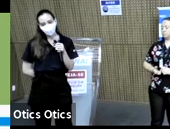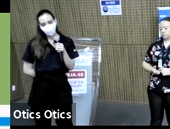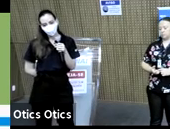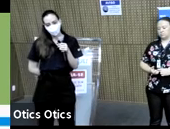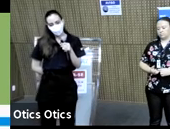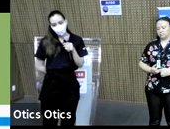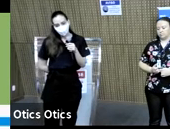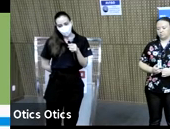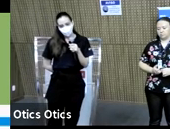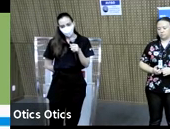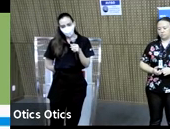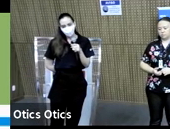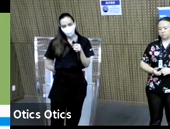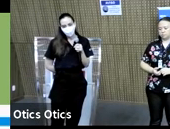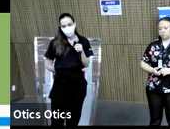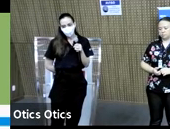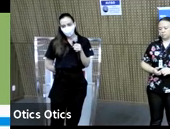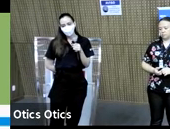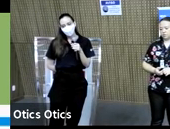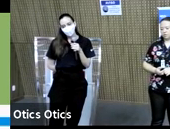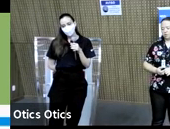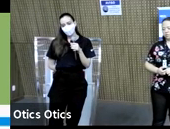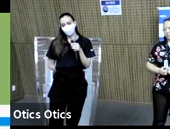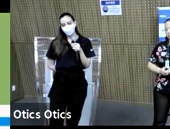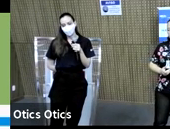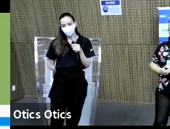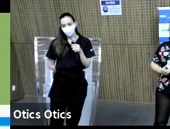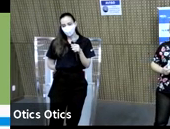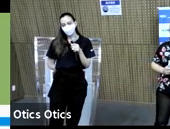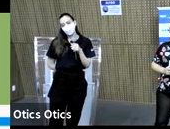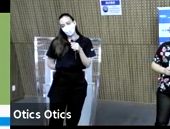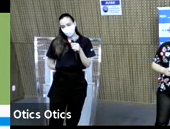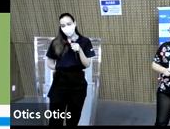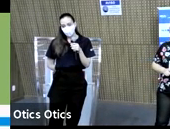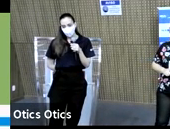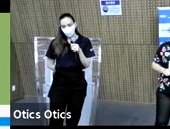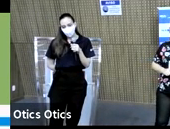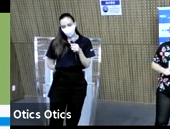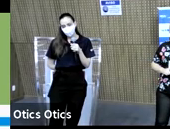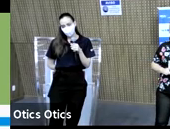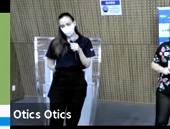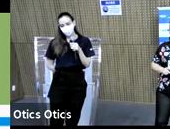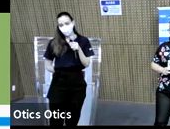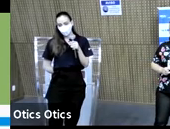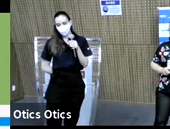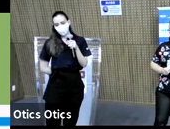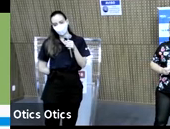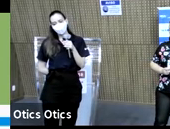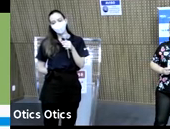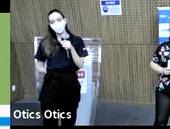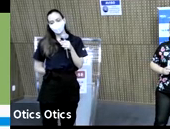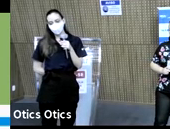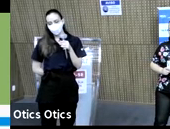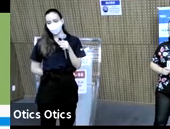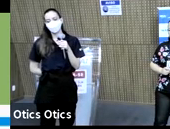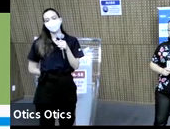alto. De atendimento odontológico, então nós tivemos essa queda, né, que já foi mostrada